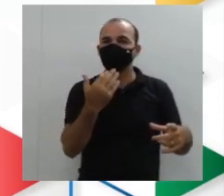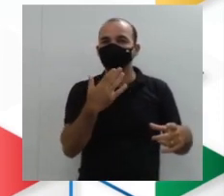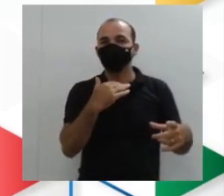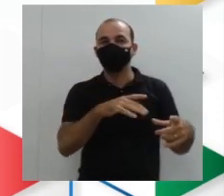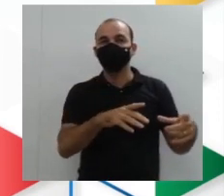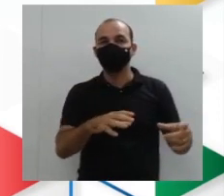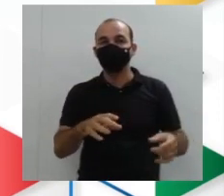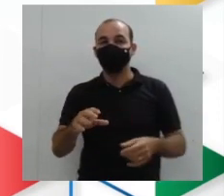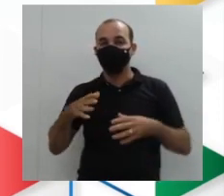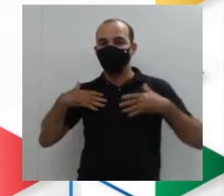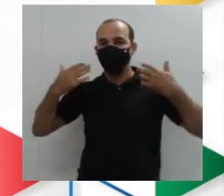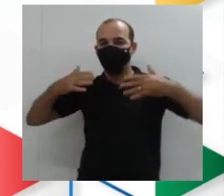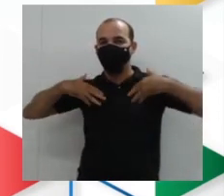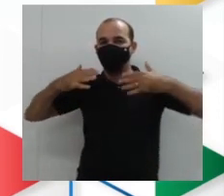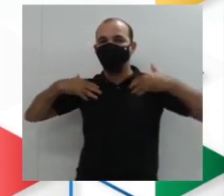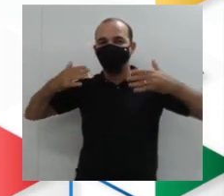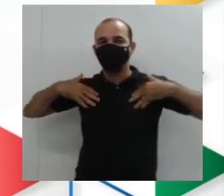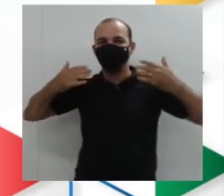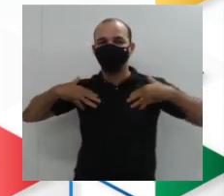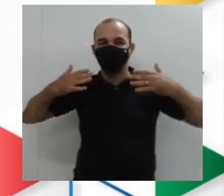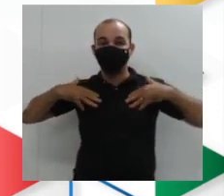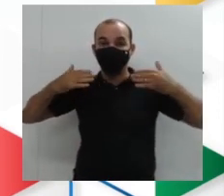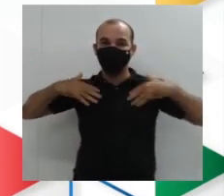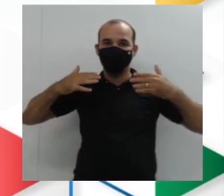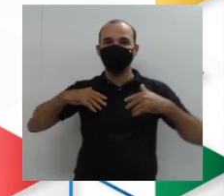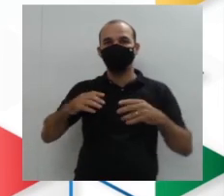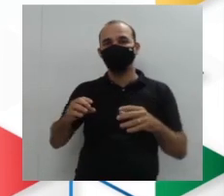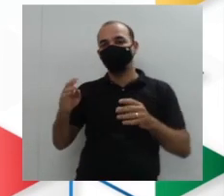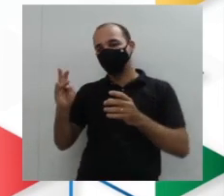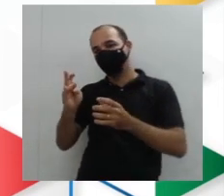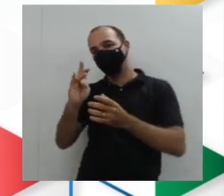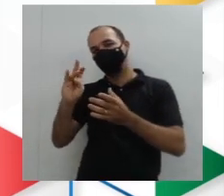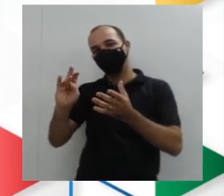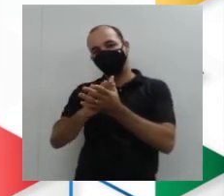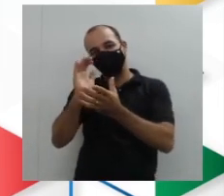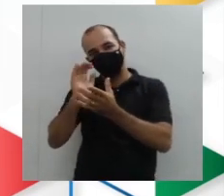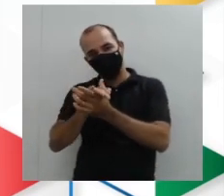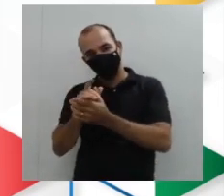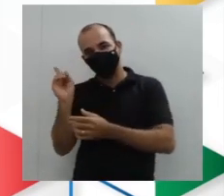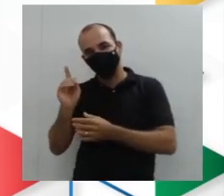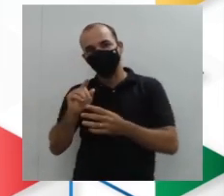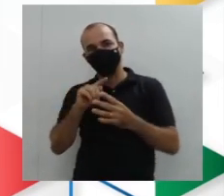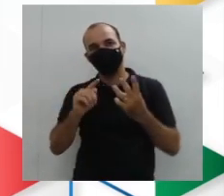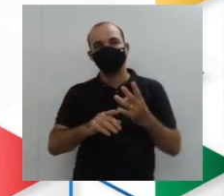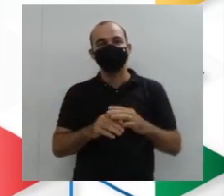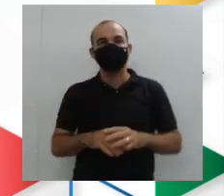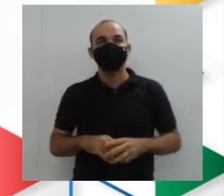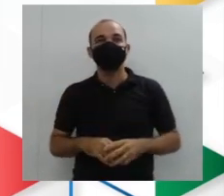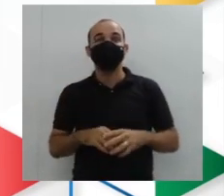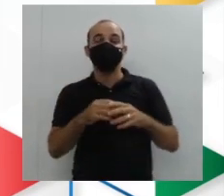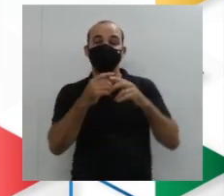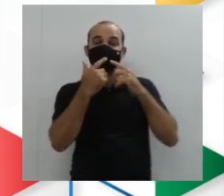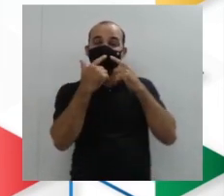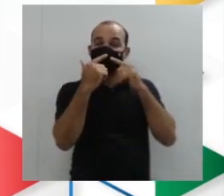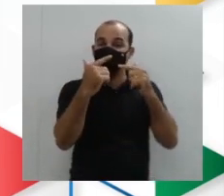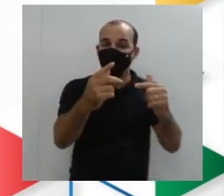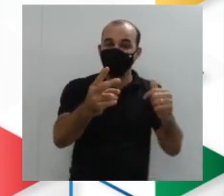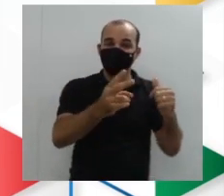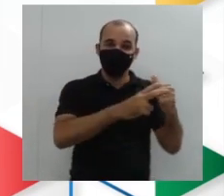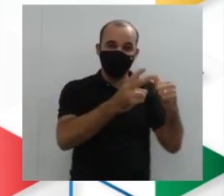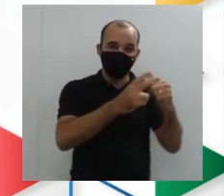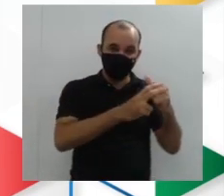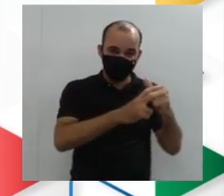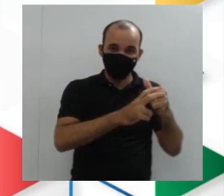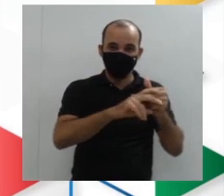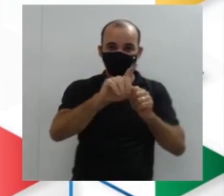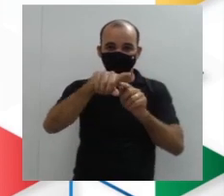linguagem visual. E vamos adiante, vamos passar adiante. Olha aí a linguagem verbal e visual. O que é